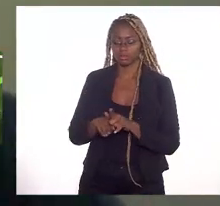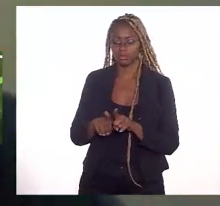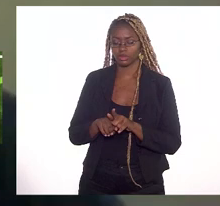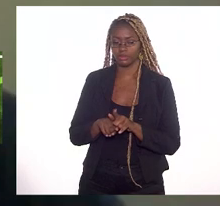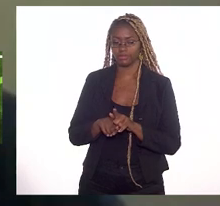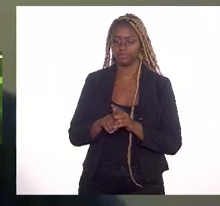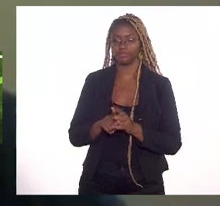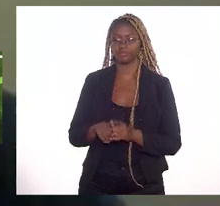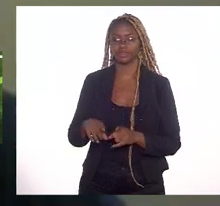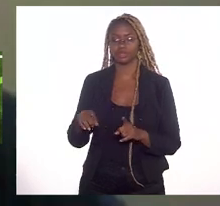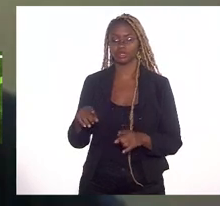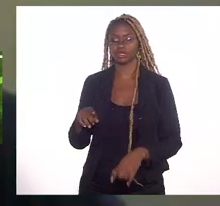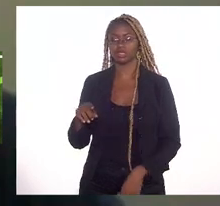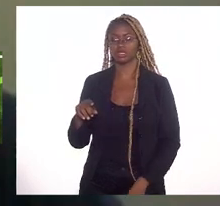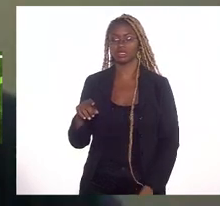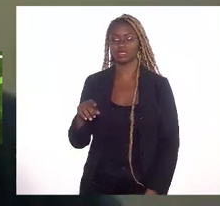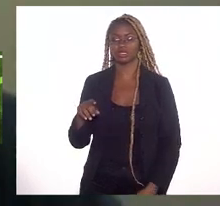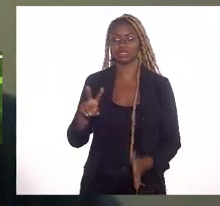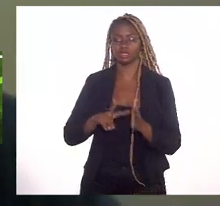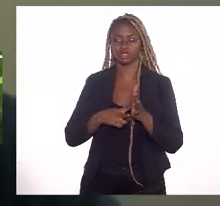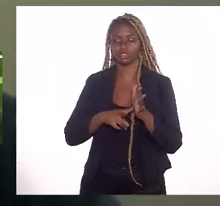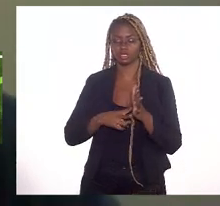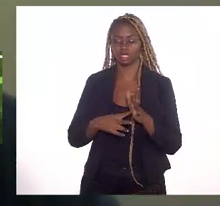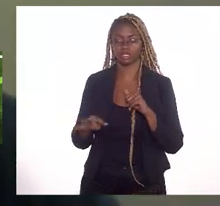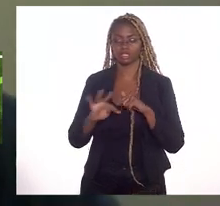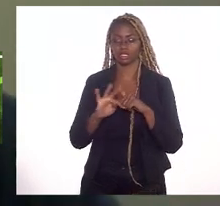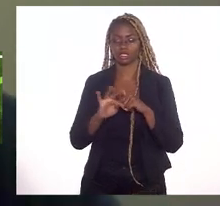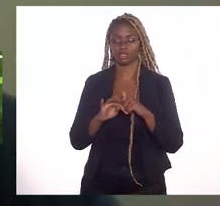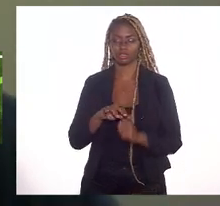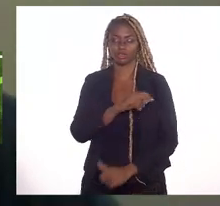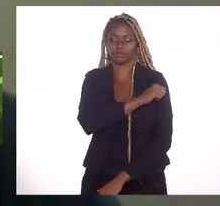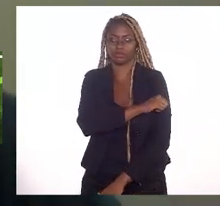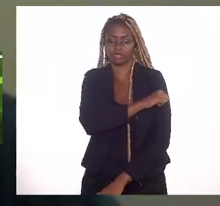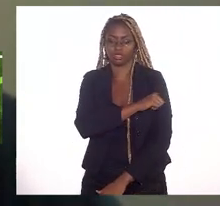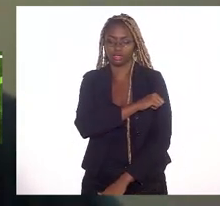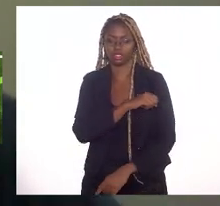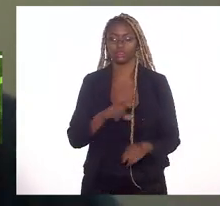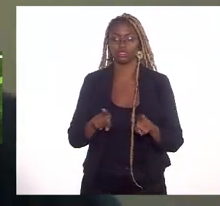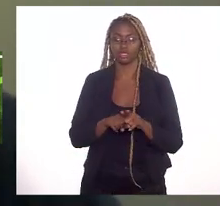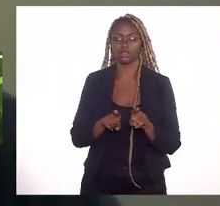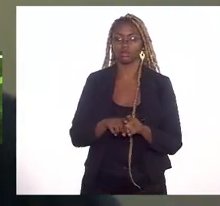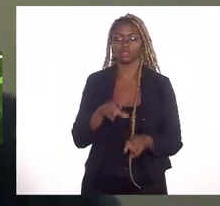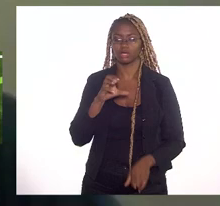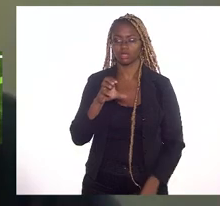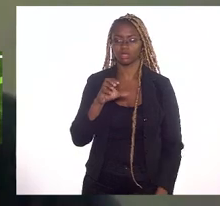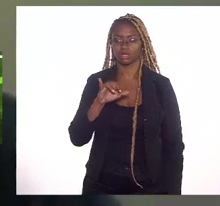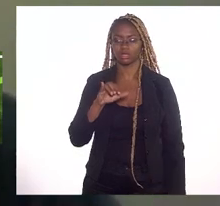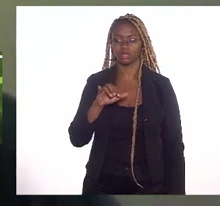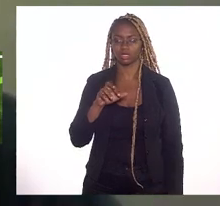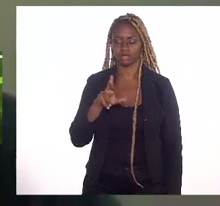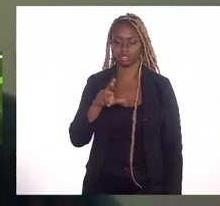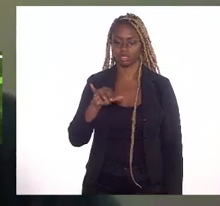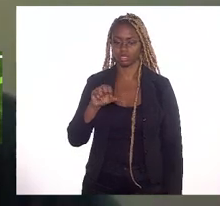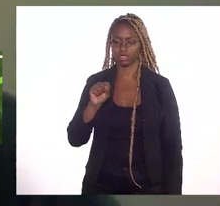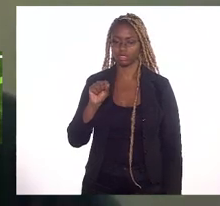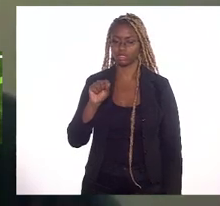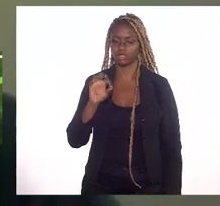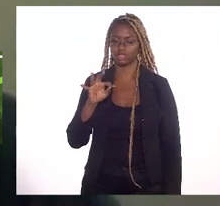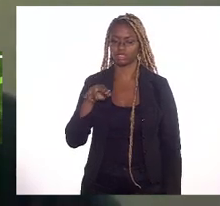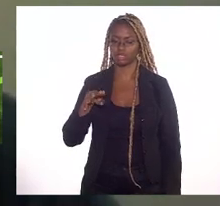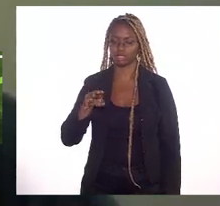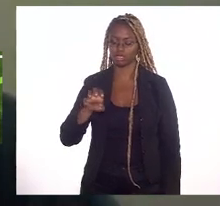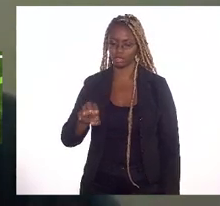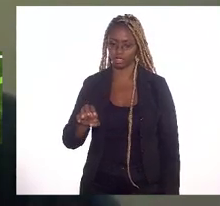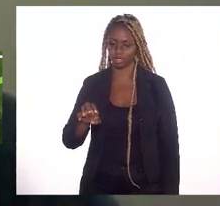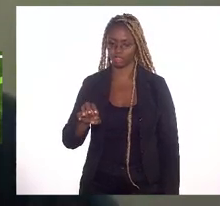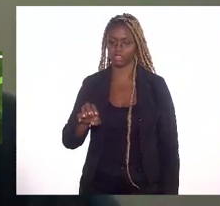de Enfermagem. Quero registrar a presença de Cristiane Gerardo, do Sindicato dos Trabalhadores em